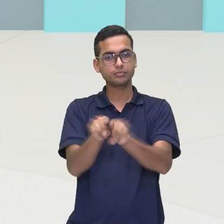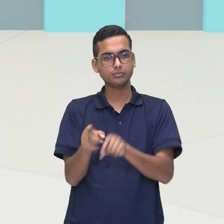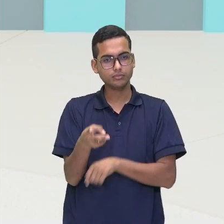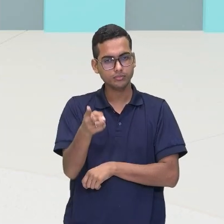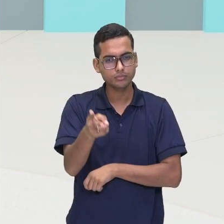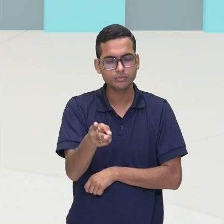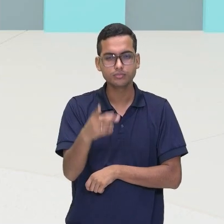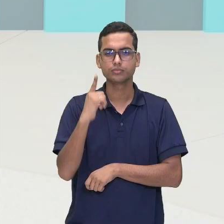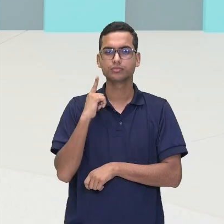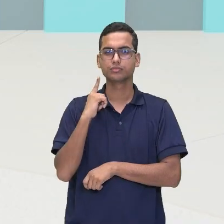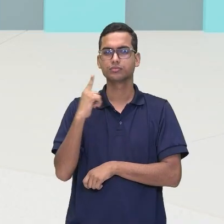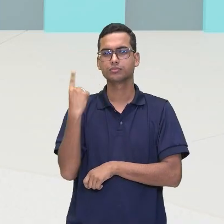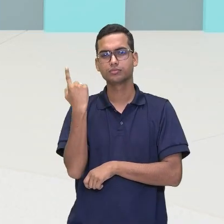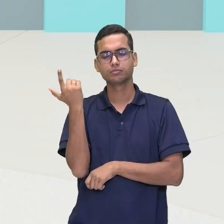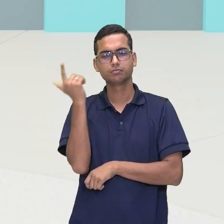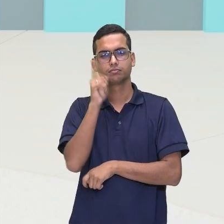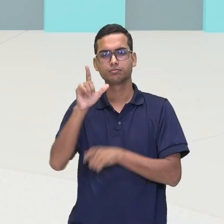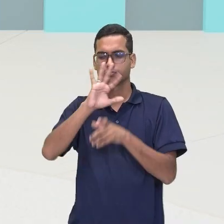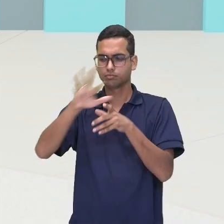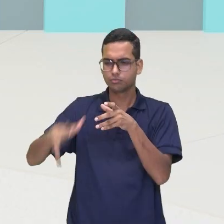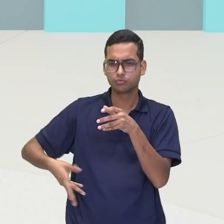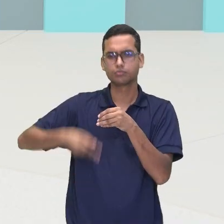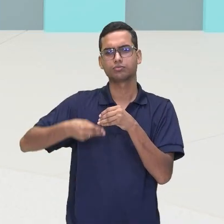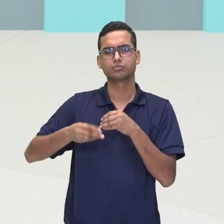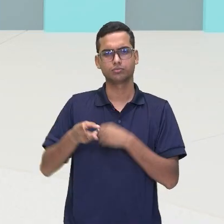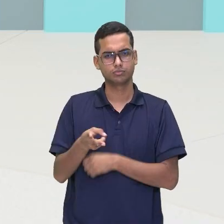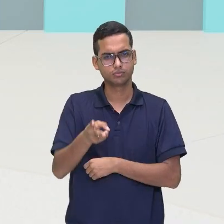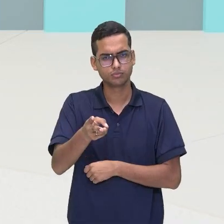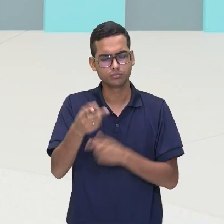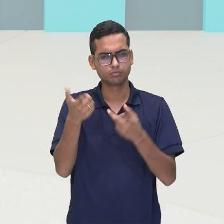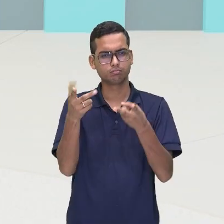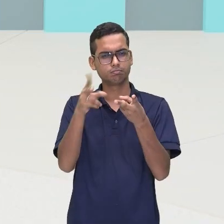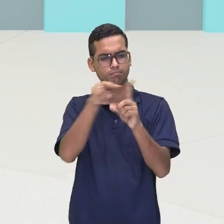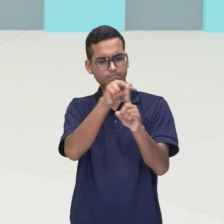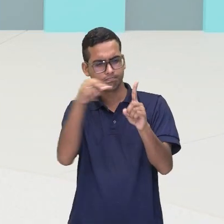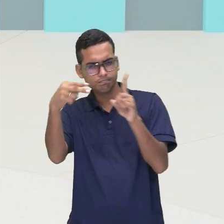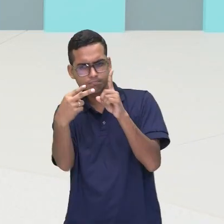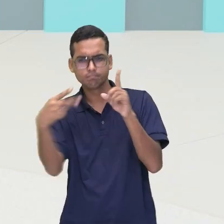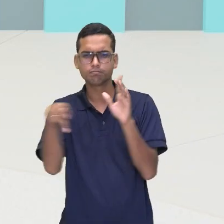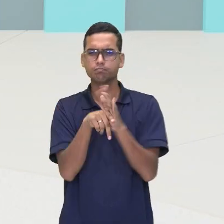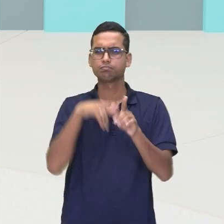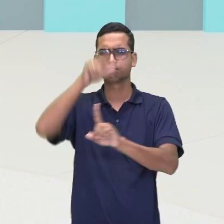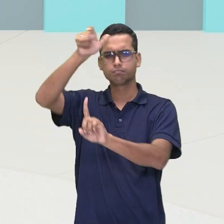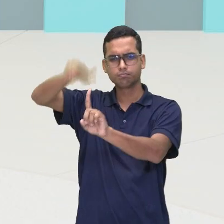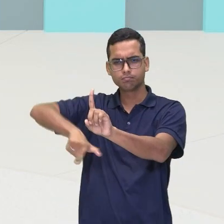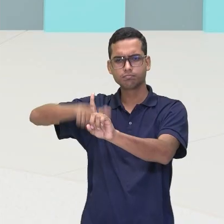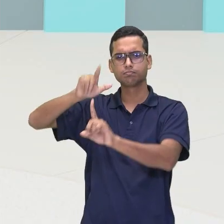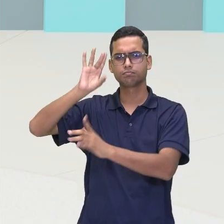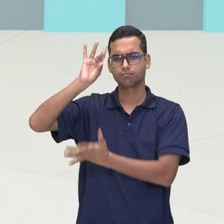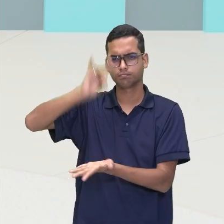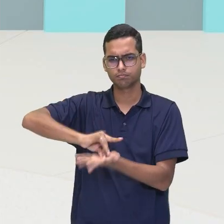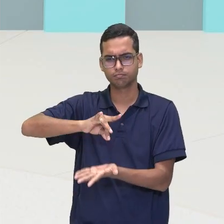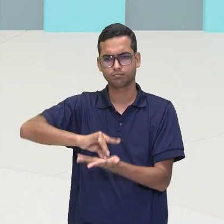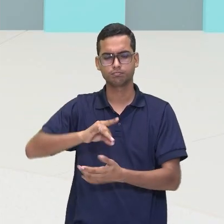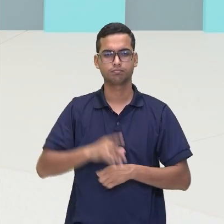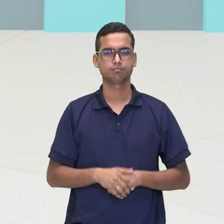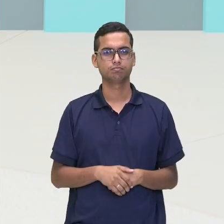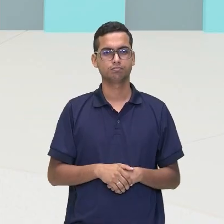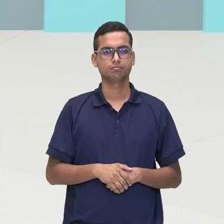que precisamos enxergar como um ser. E aqui eu coloco ser com